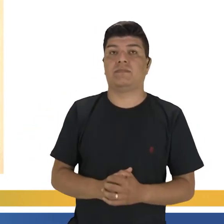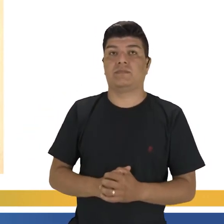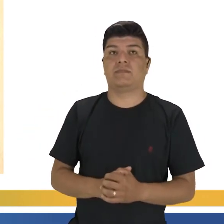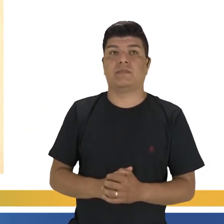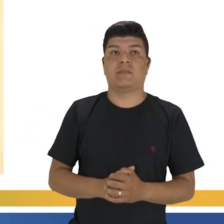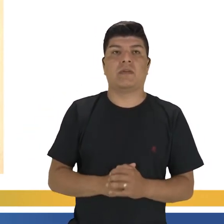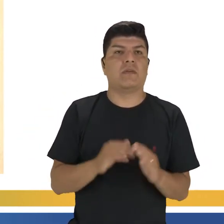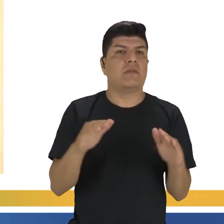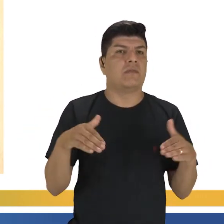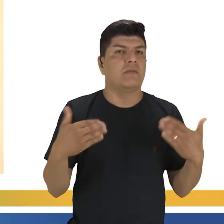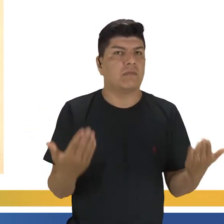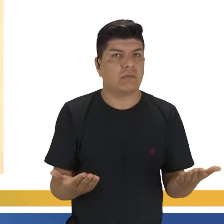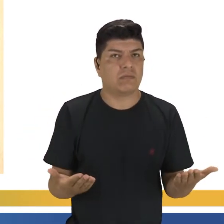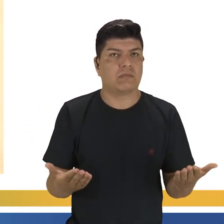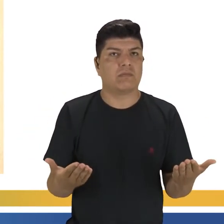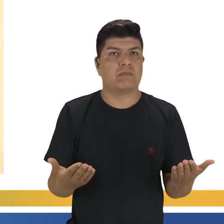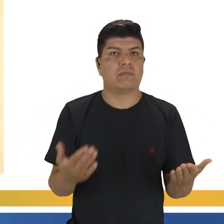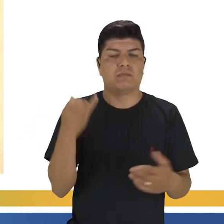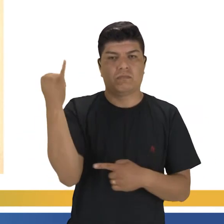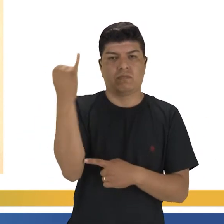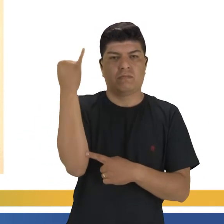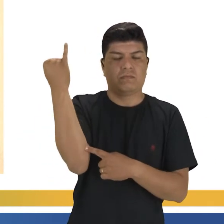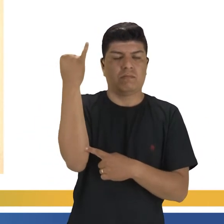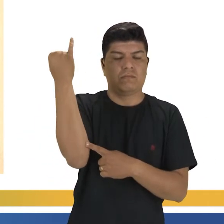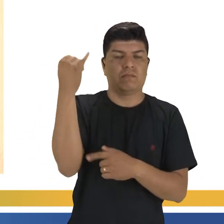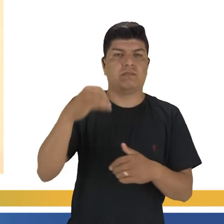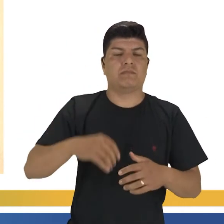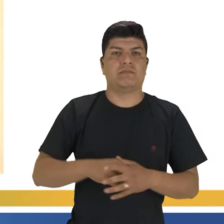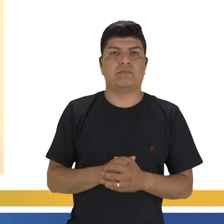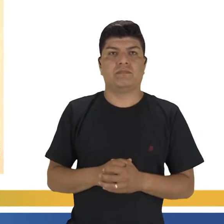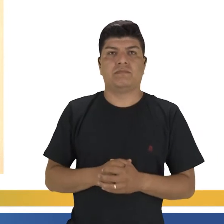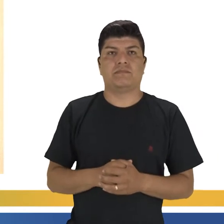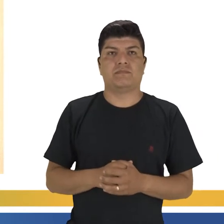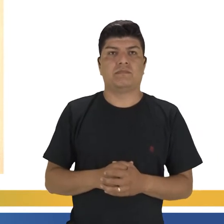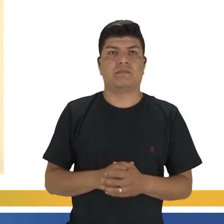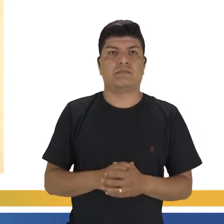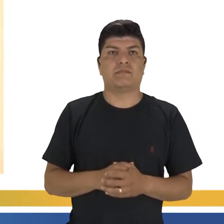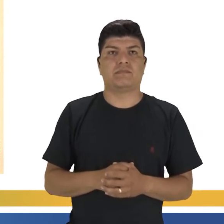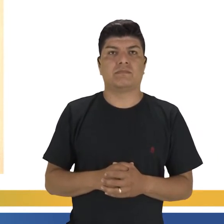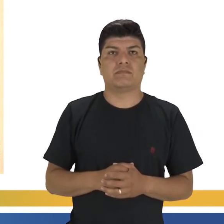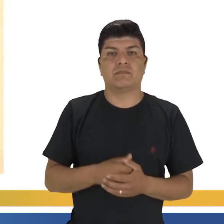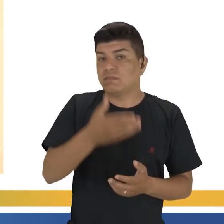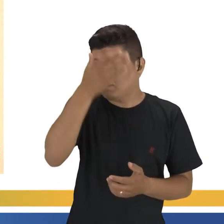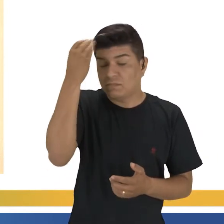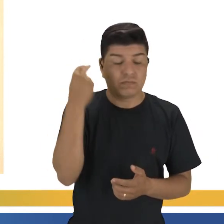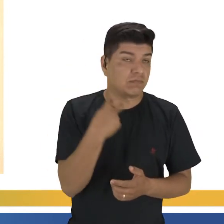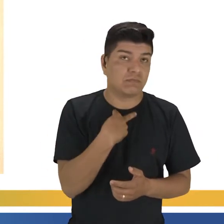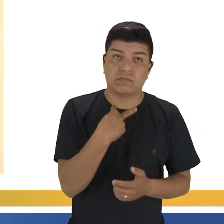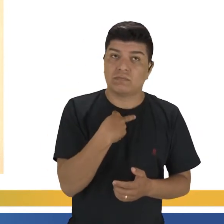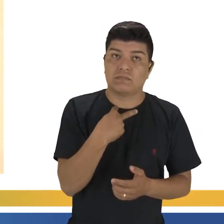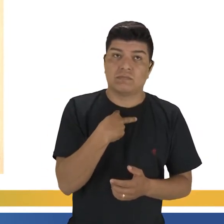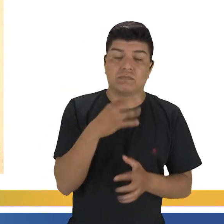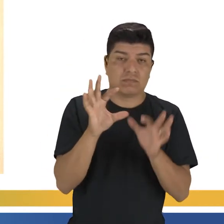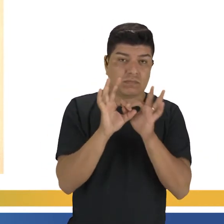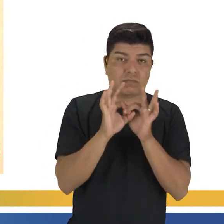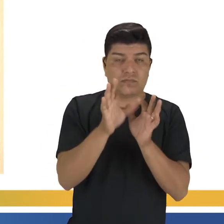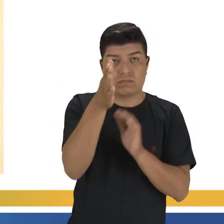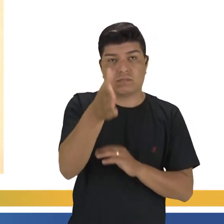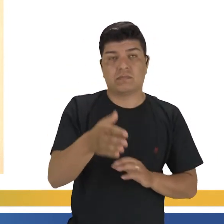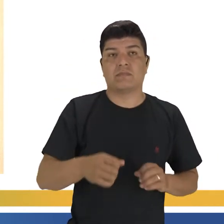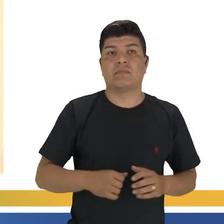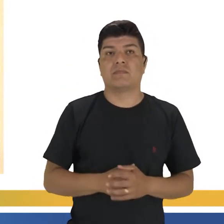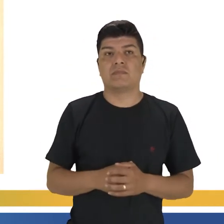Então, quais foram essas obras relevantes que vocês não podem mais esquecer e fazer associação